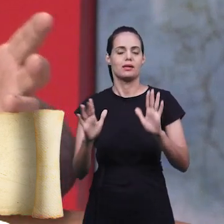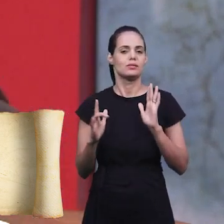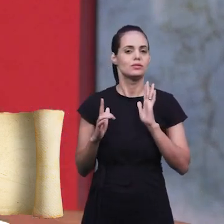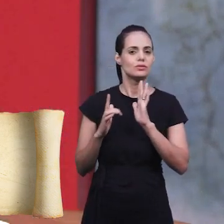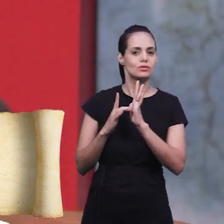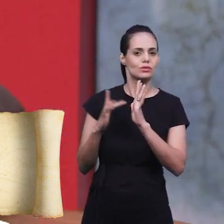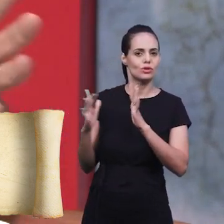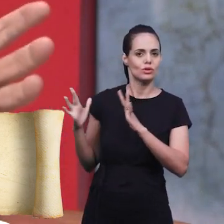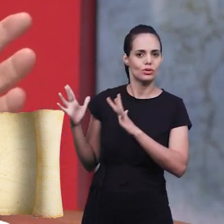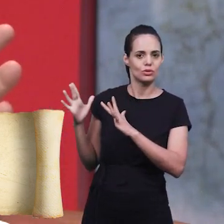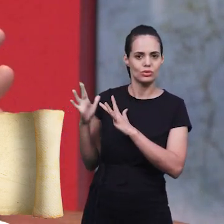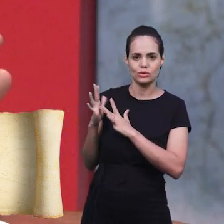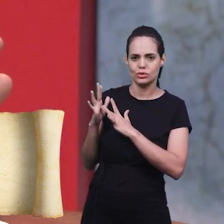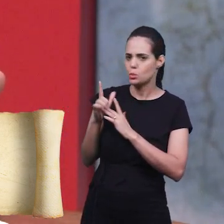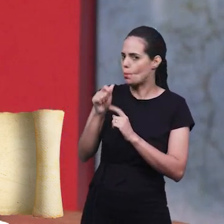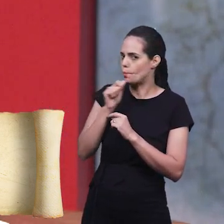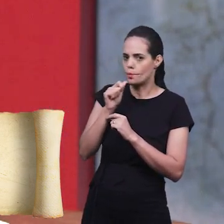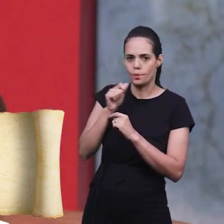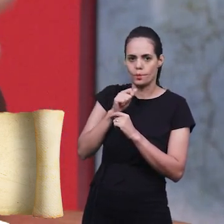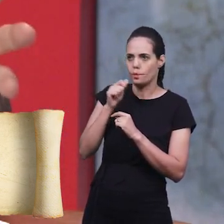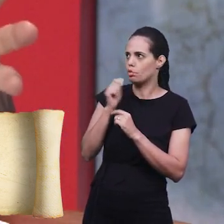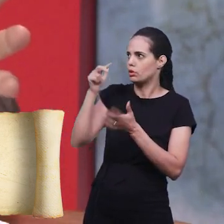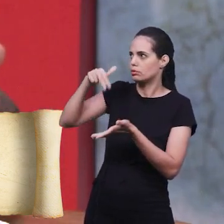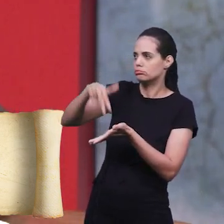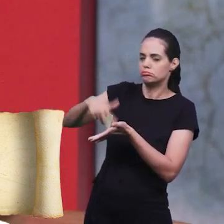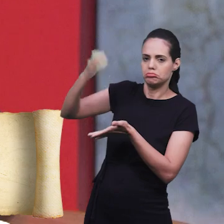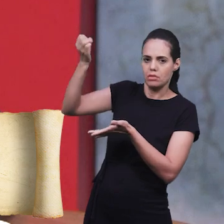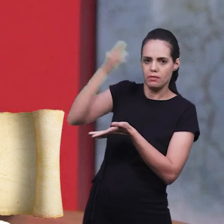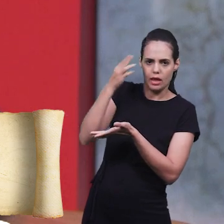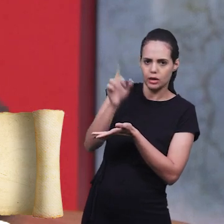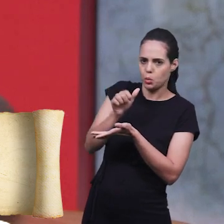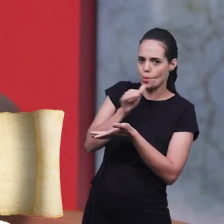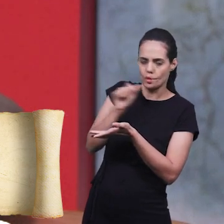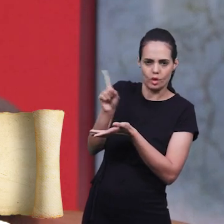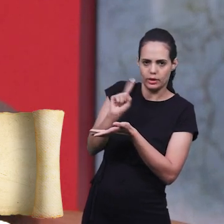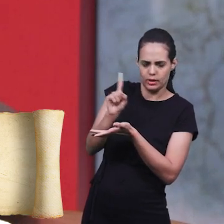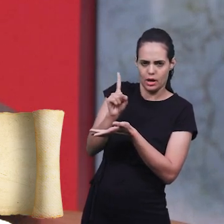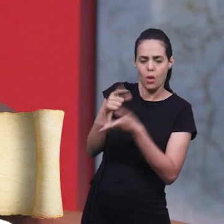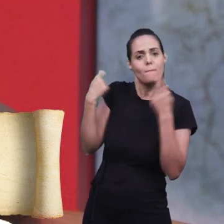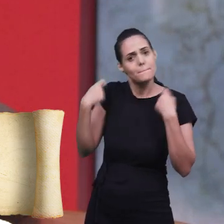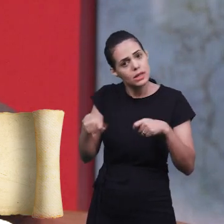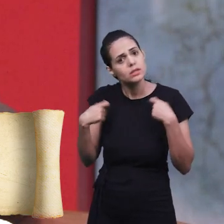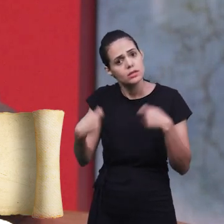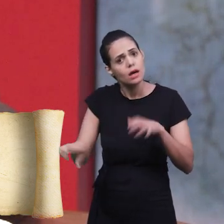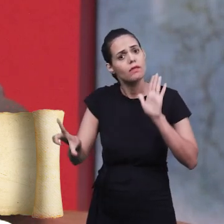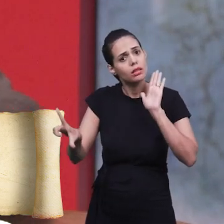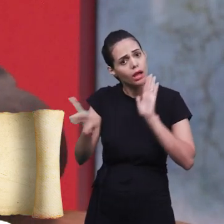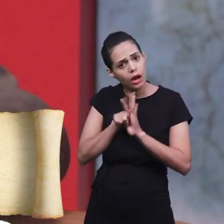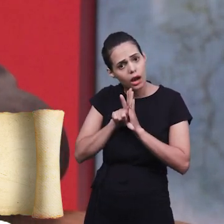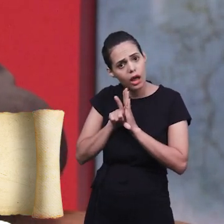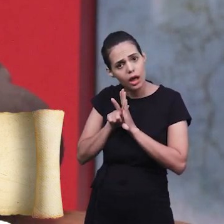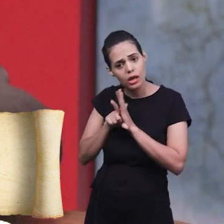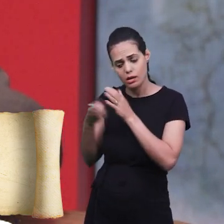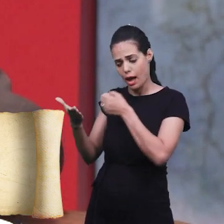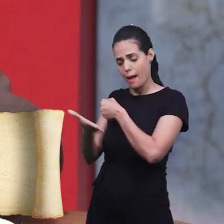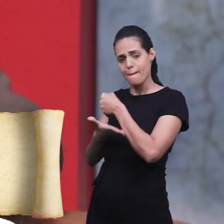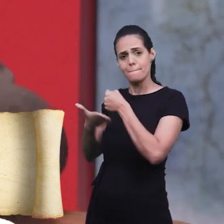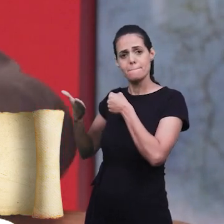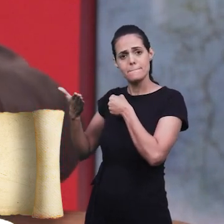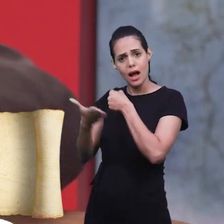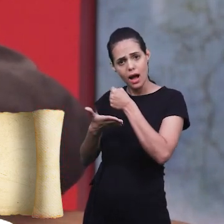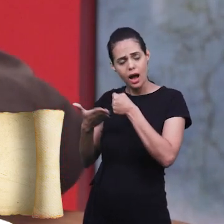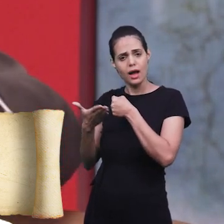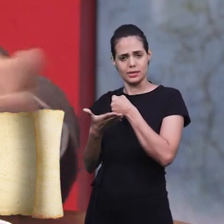enquanto o Senhor Jesus não fosse revelado, prevalecia a lei para